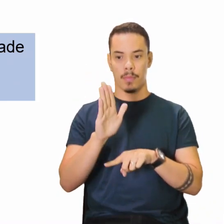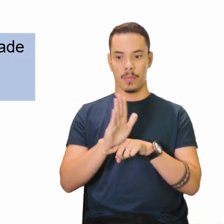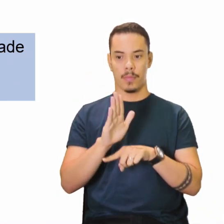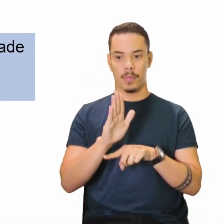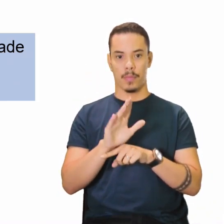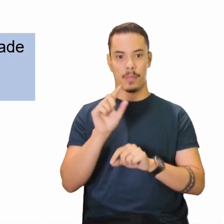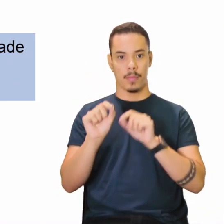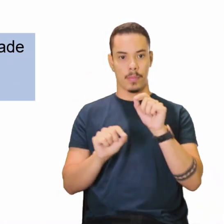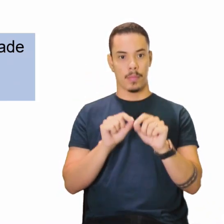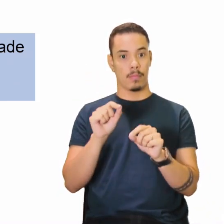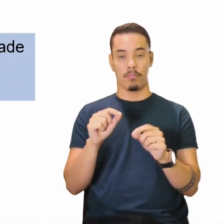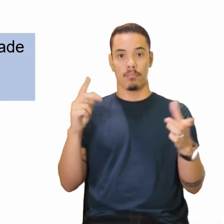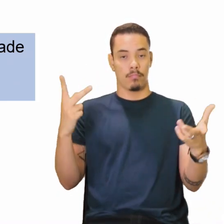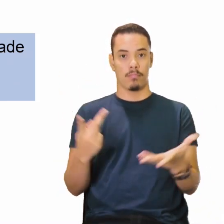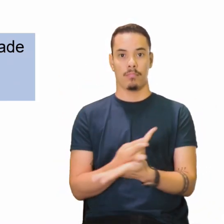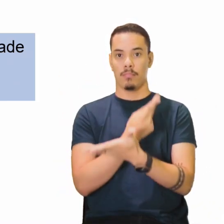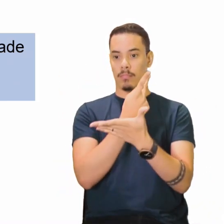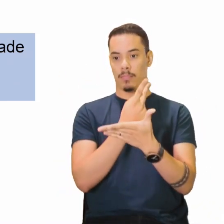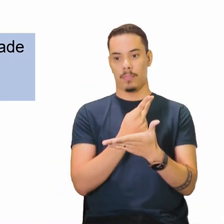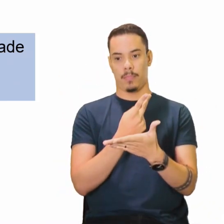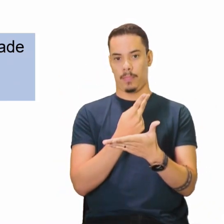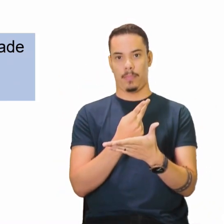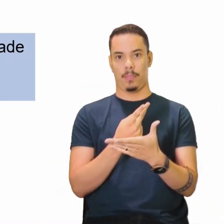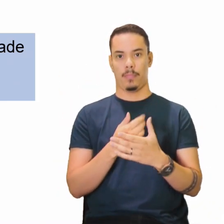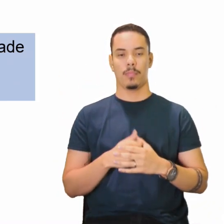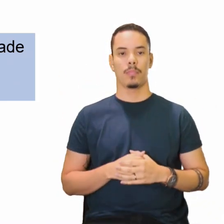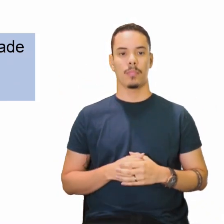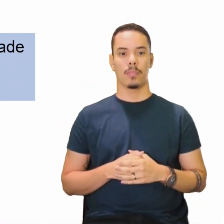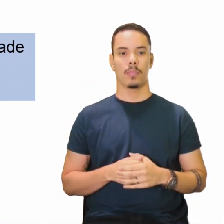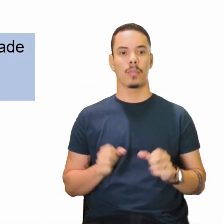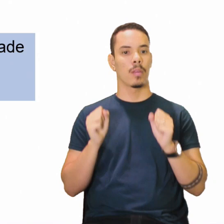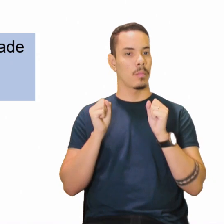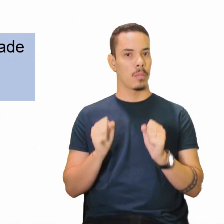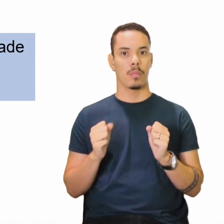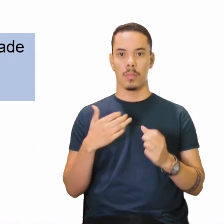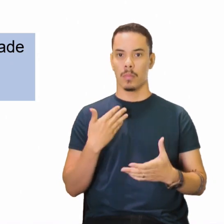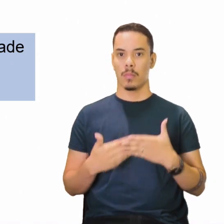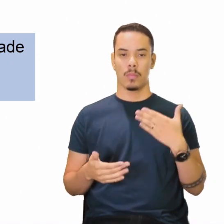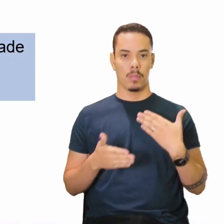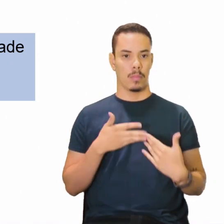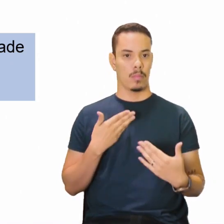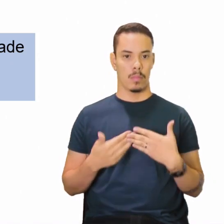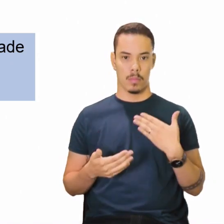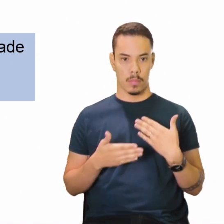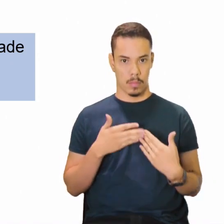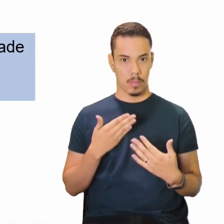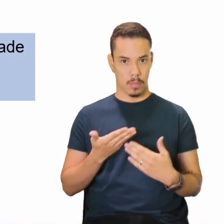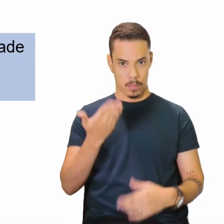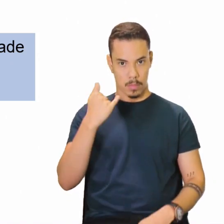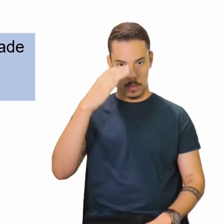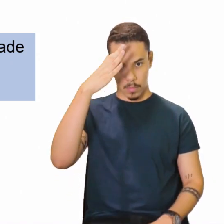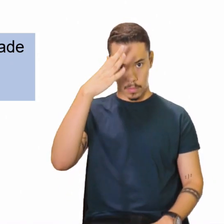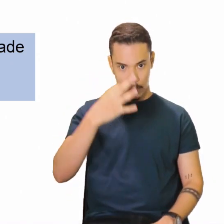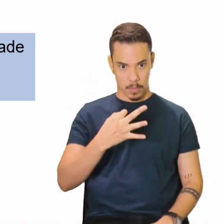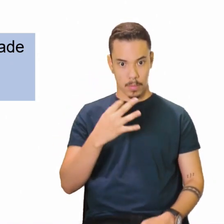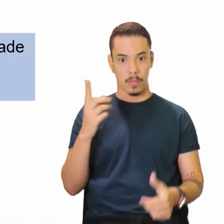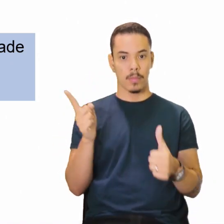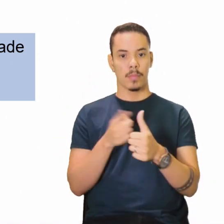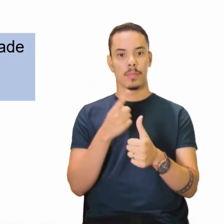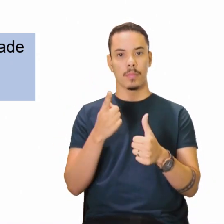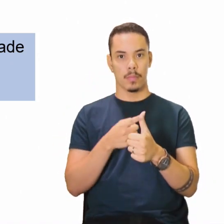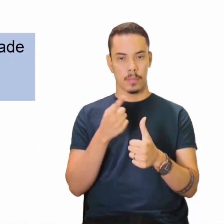uma circunstância. Pode ser aí qualquer. Vamos entender. Primeiro,